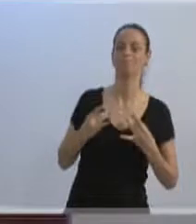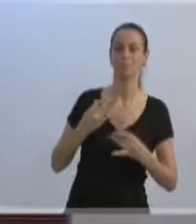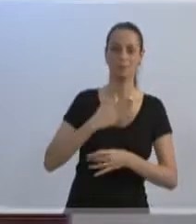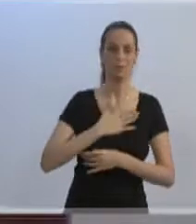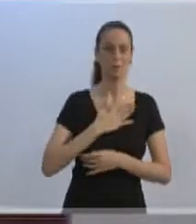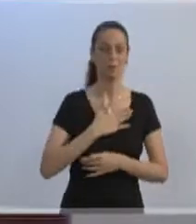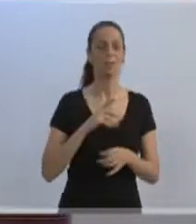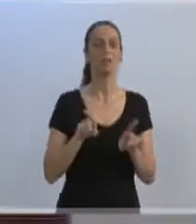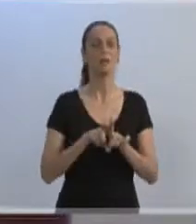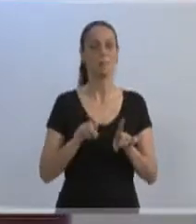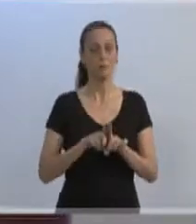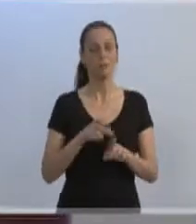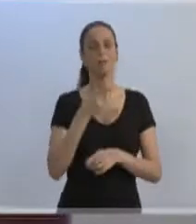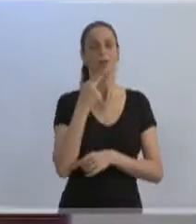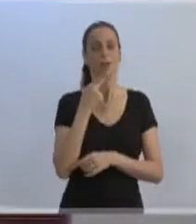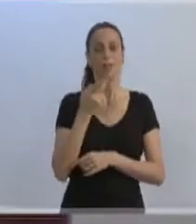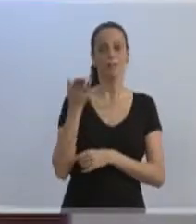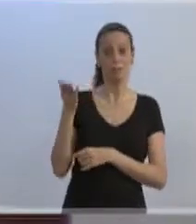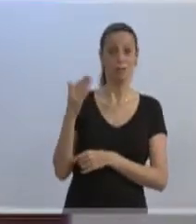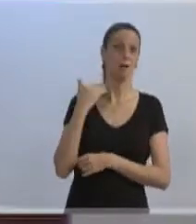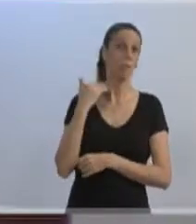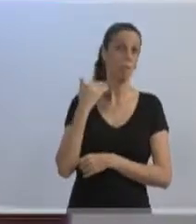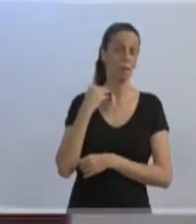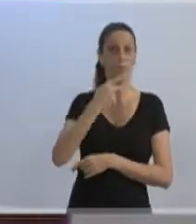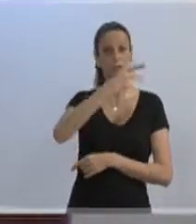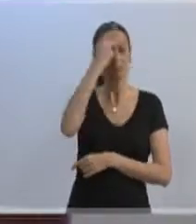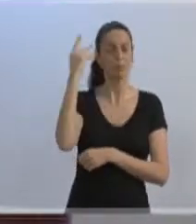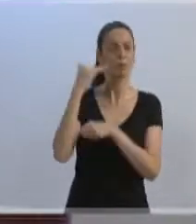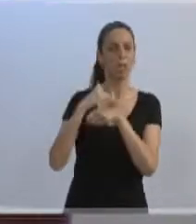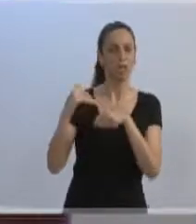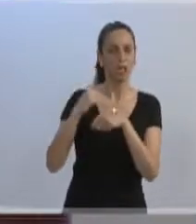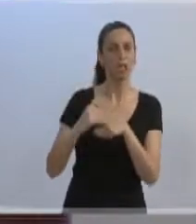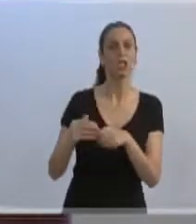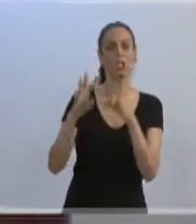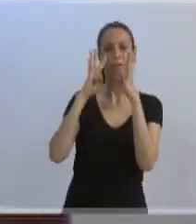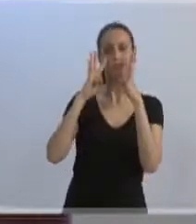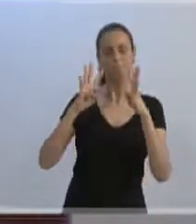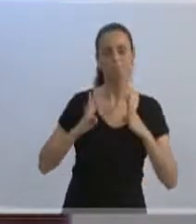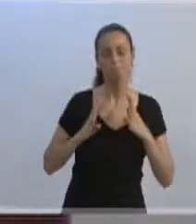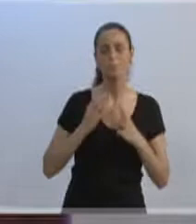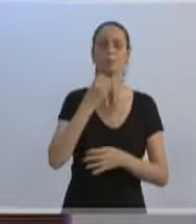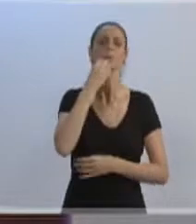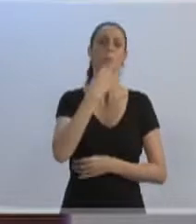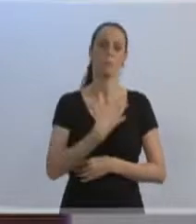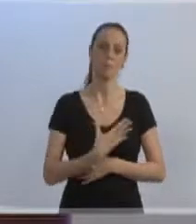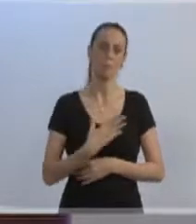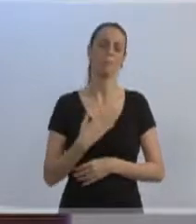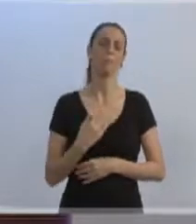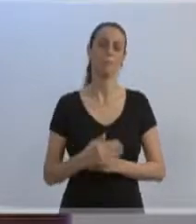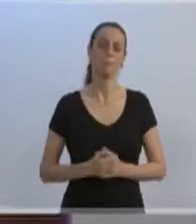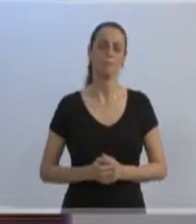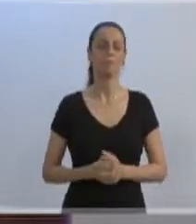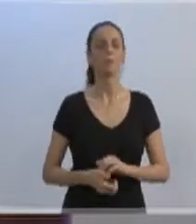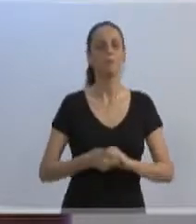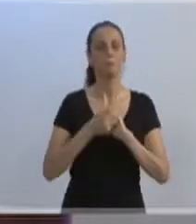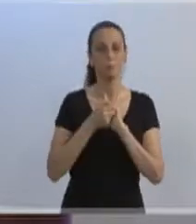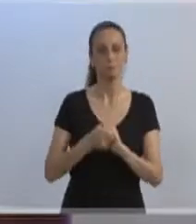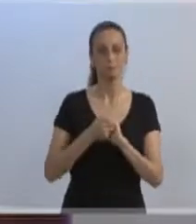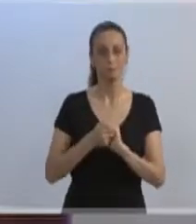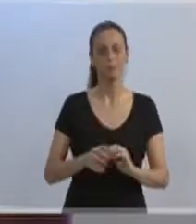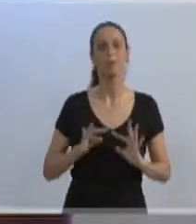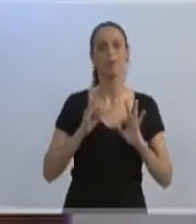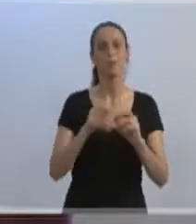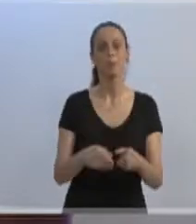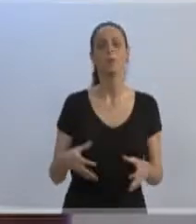a cortesia a gentileza ea atenção dada à equipe do sol aos seus clientes então quero cumprimentar a toda a